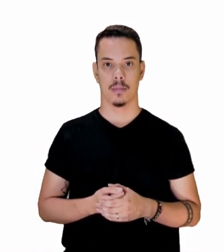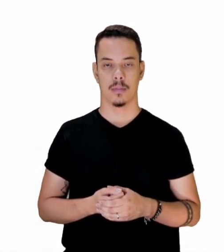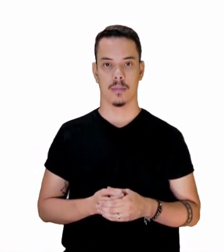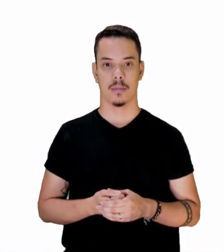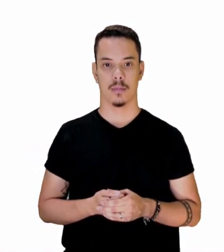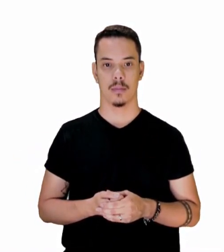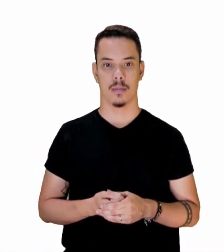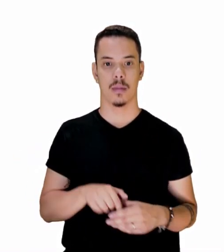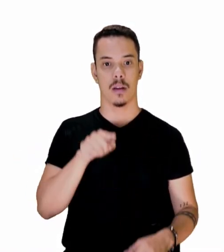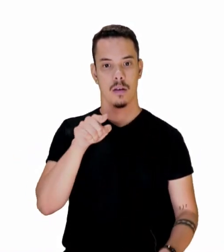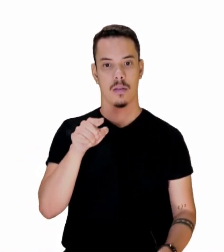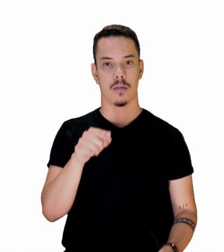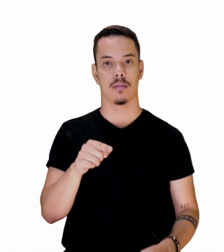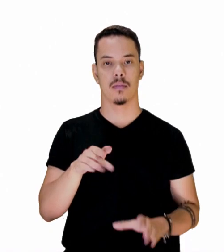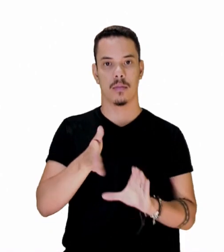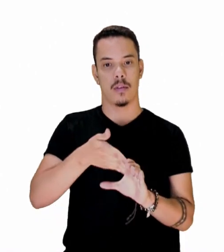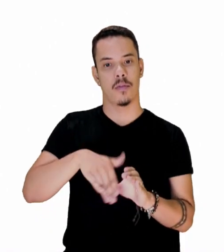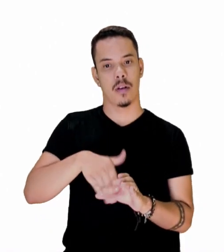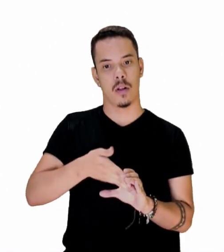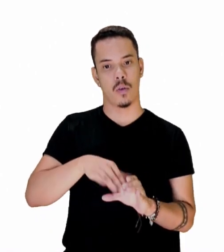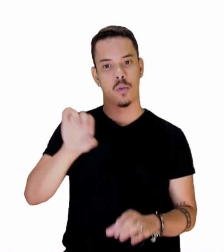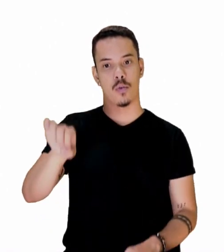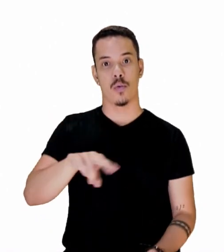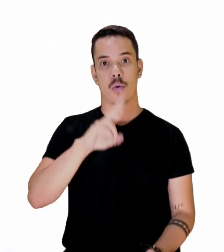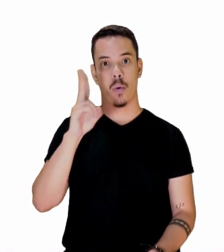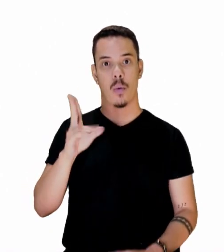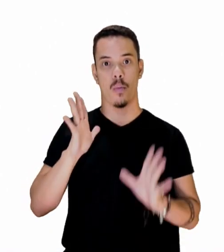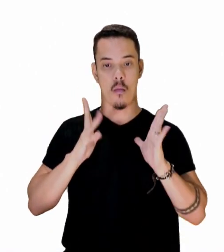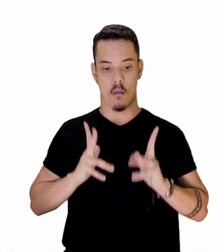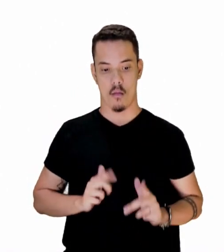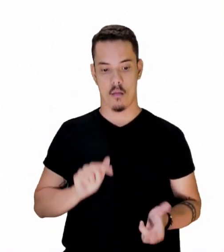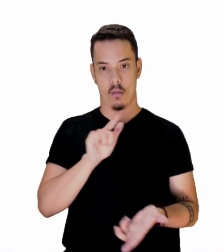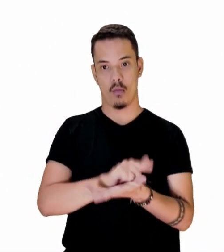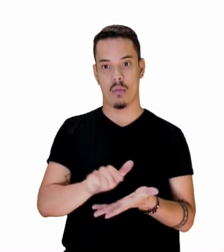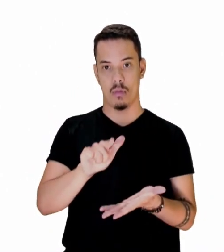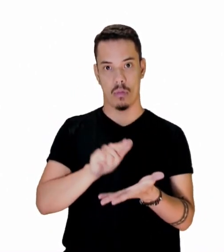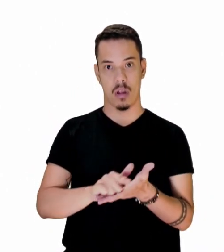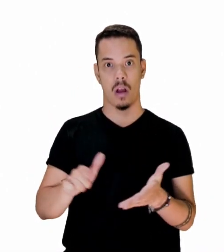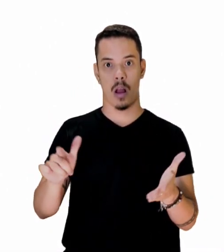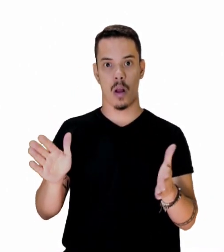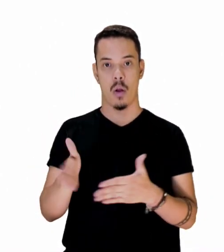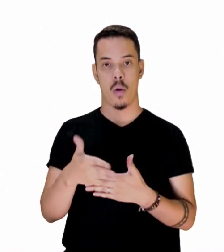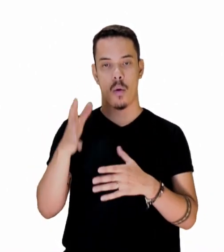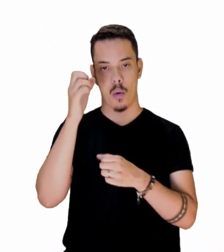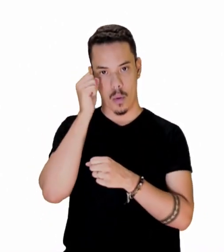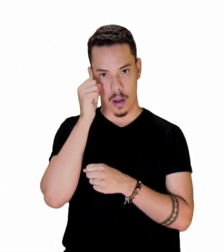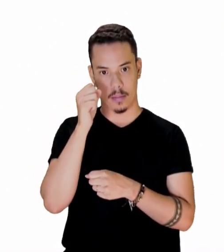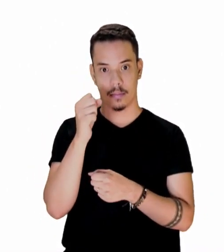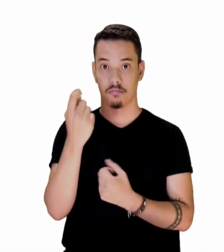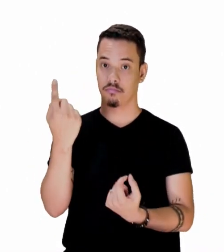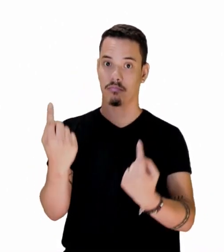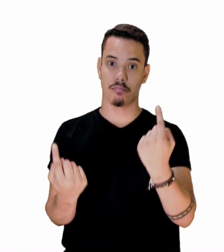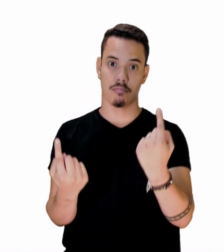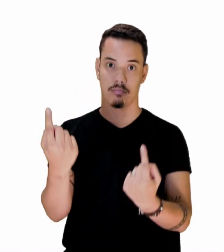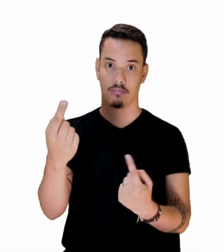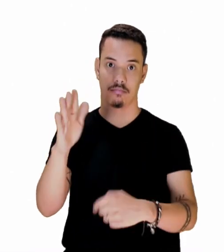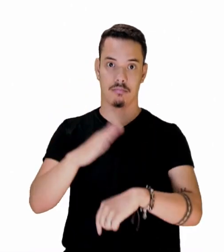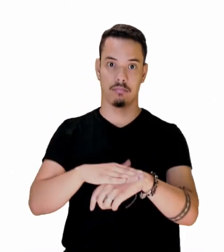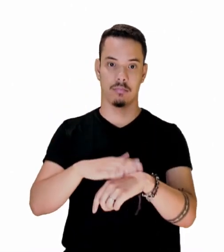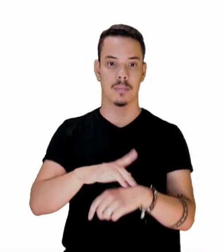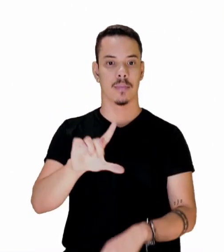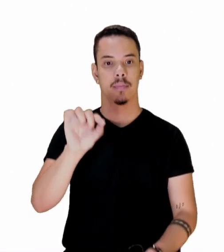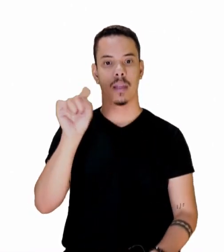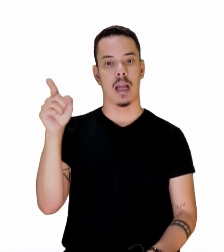Adversidade. Você lavará a louça ou limpará o quarto? Olha só, dando a alternativa, né?